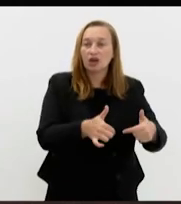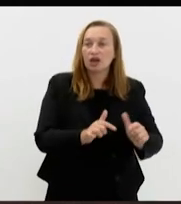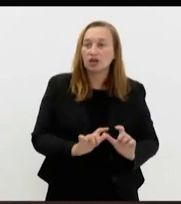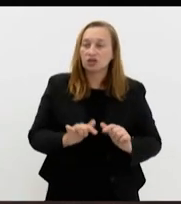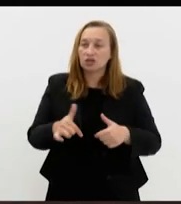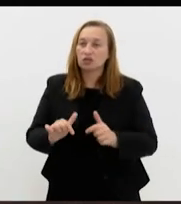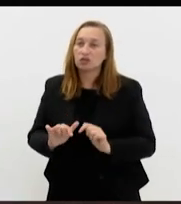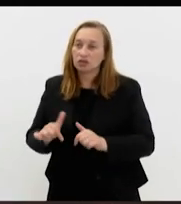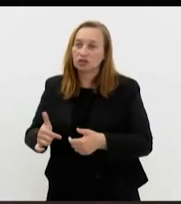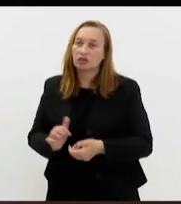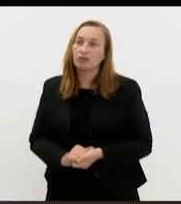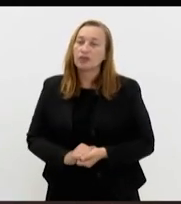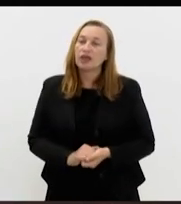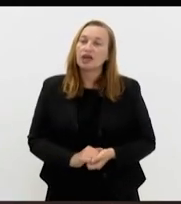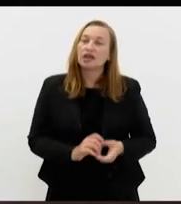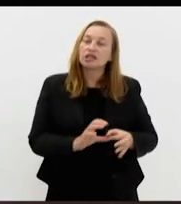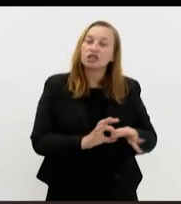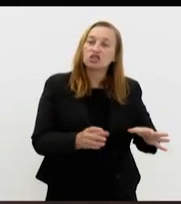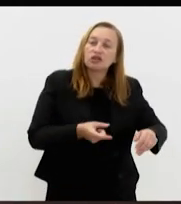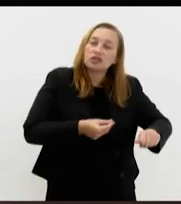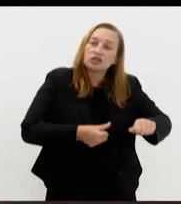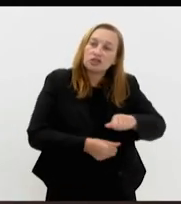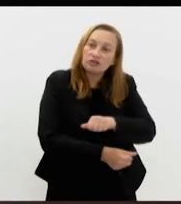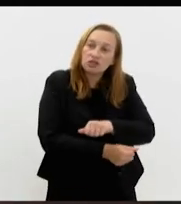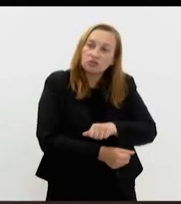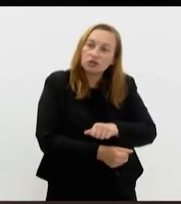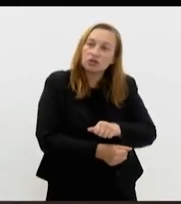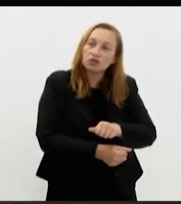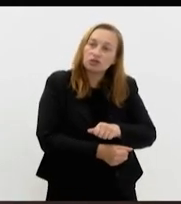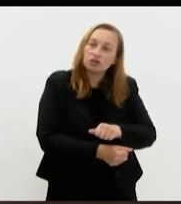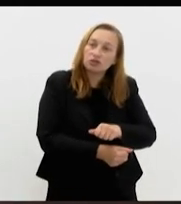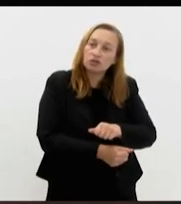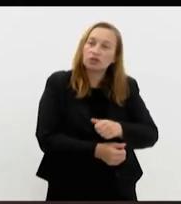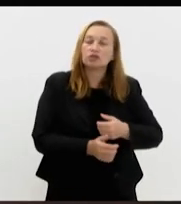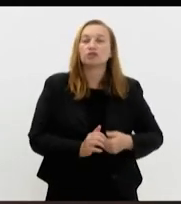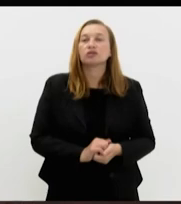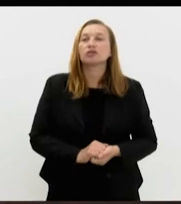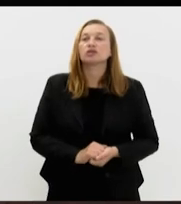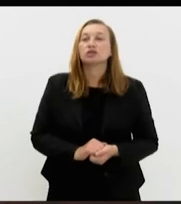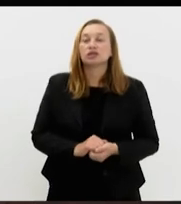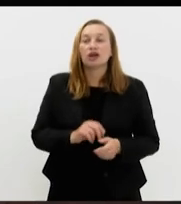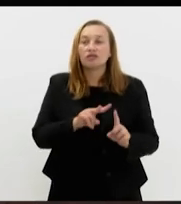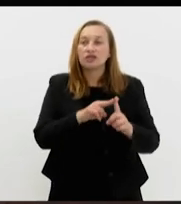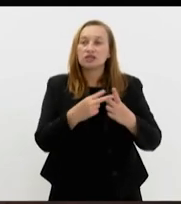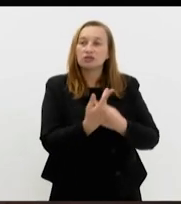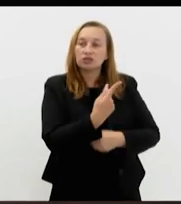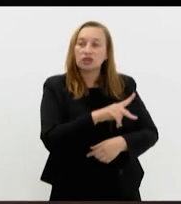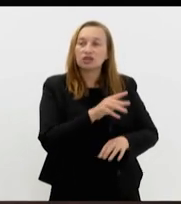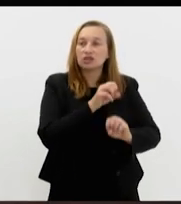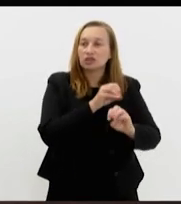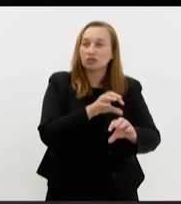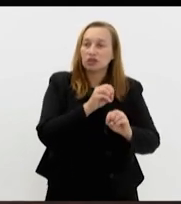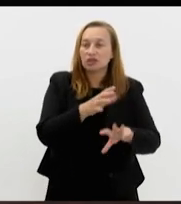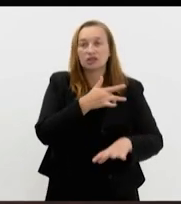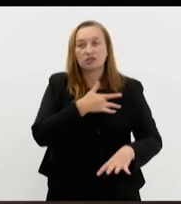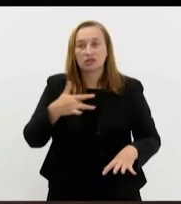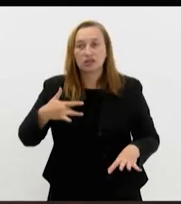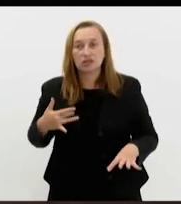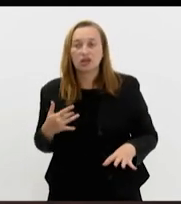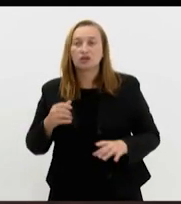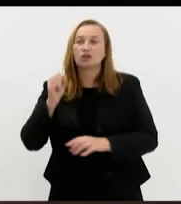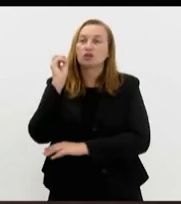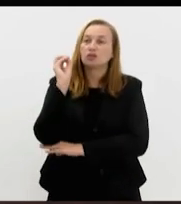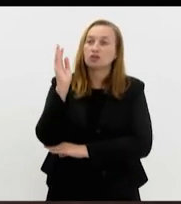ele deixava de ser um investimento inicial, na sua concepção, na educação, na saúde, no urbanismo,